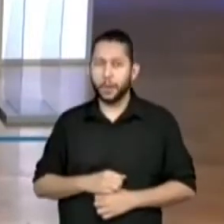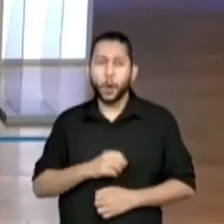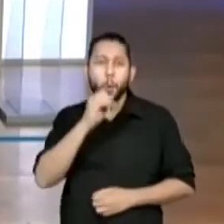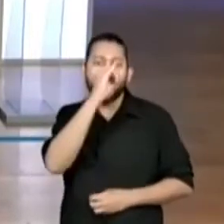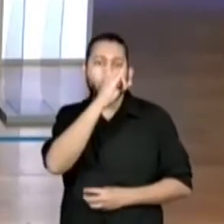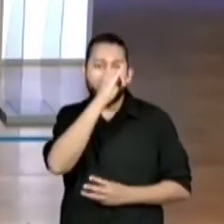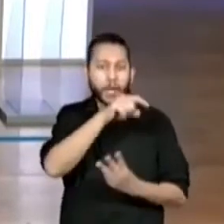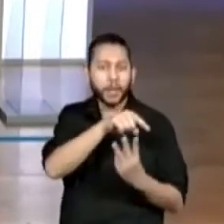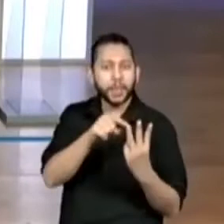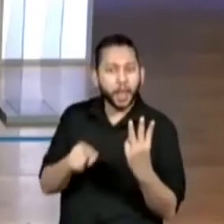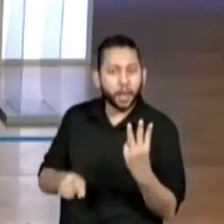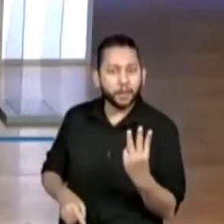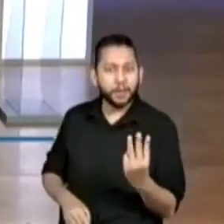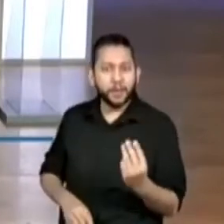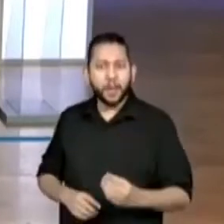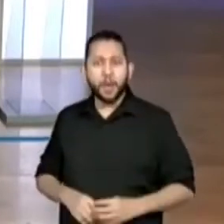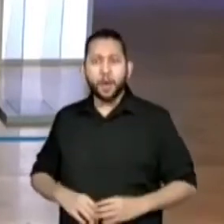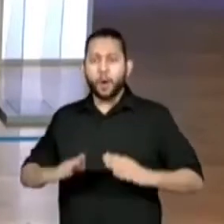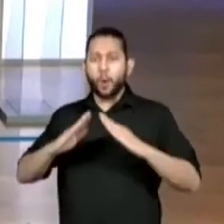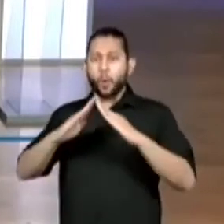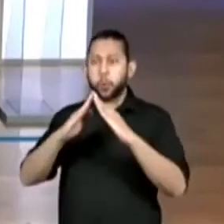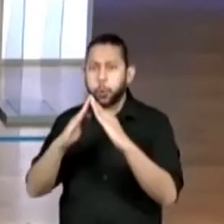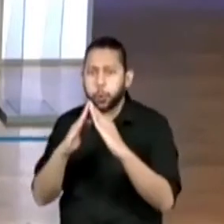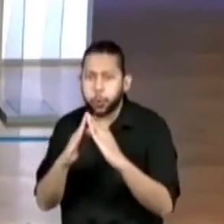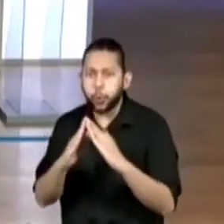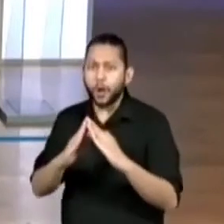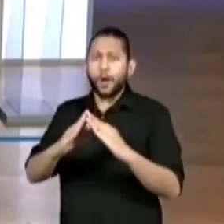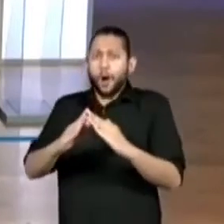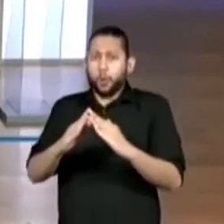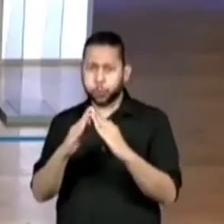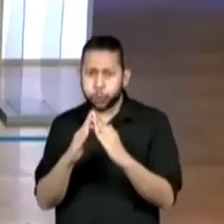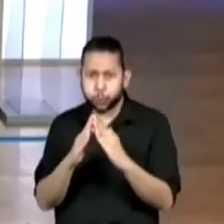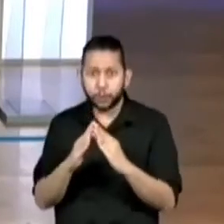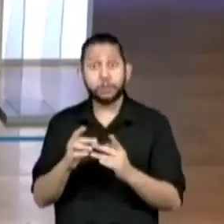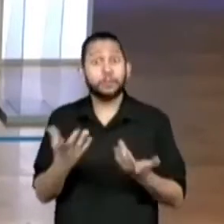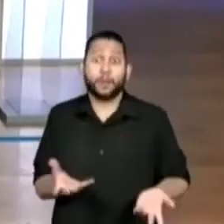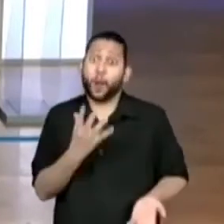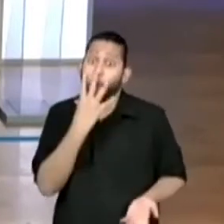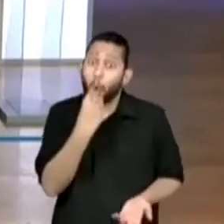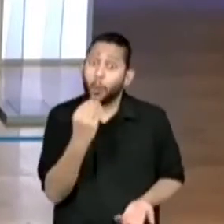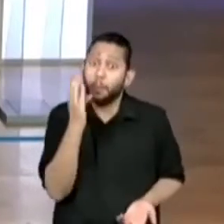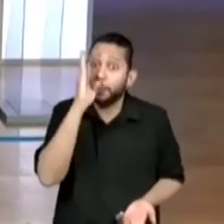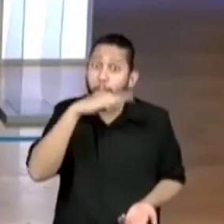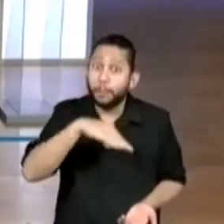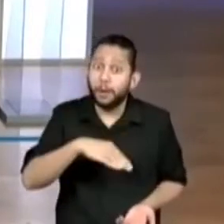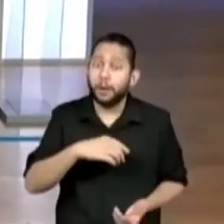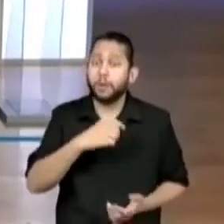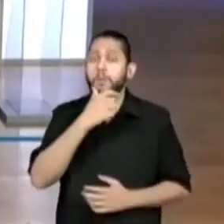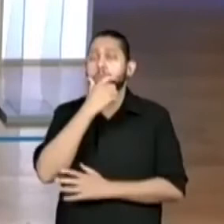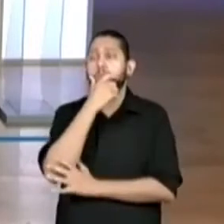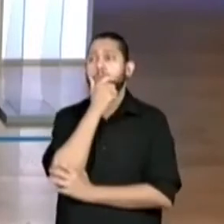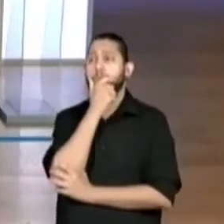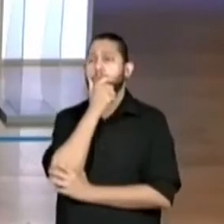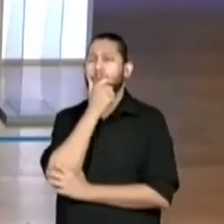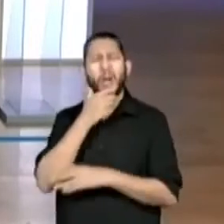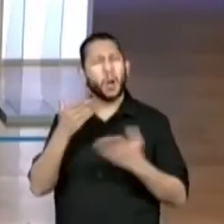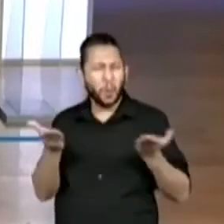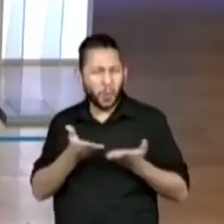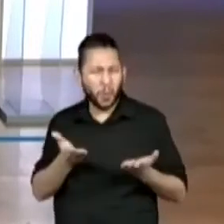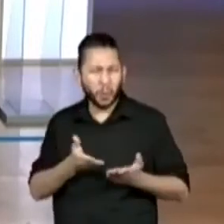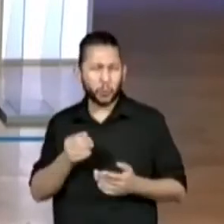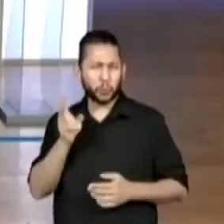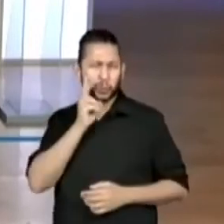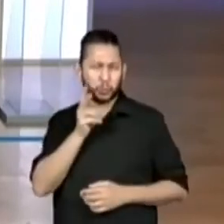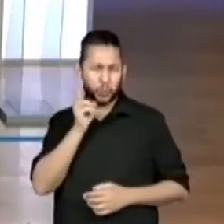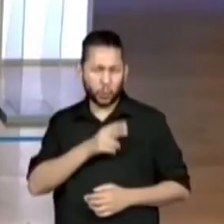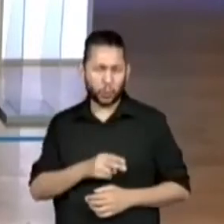Isso. E aí a professora Luísa respondeu que ele é mau. Será? Teve um que colocou, que eu não consegui ver o nome, que falou